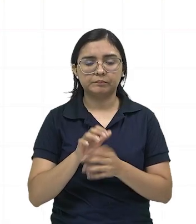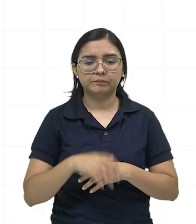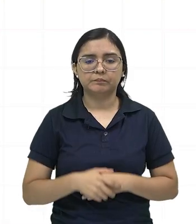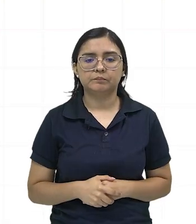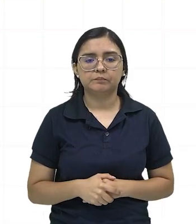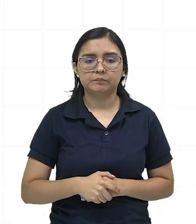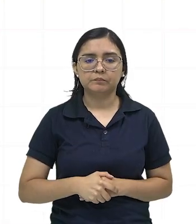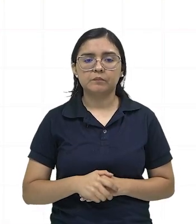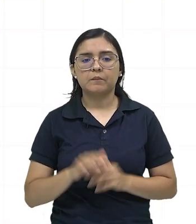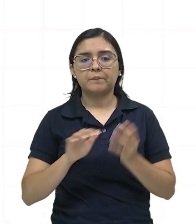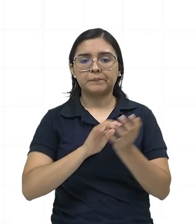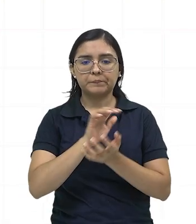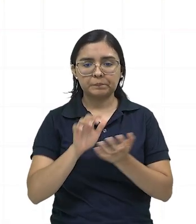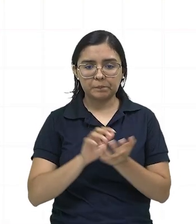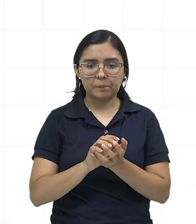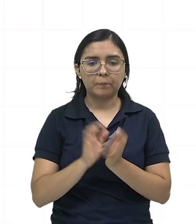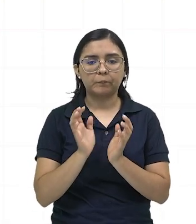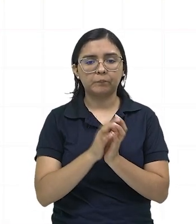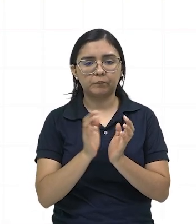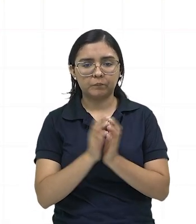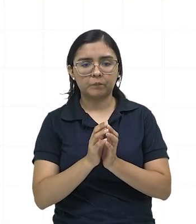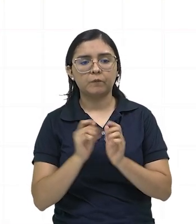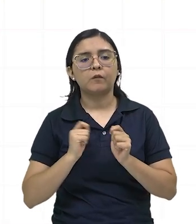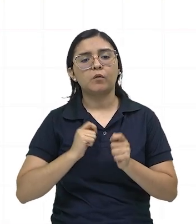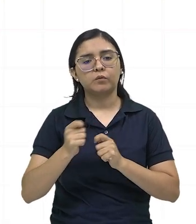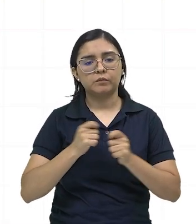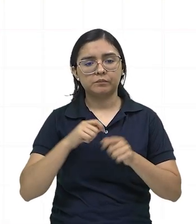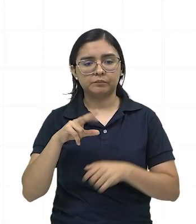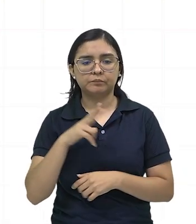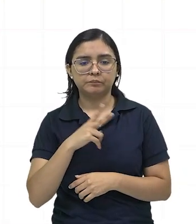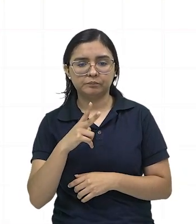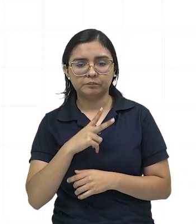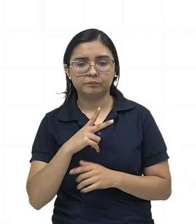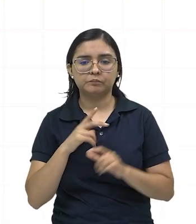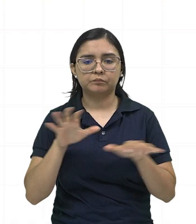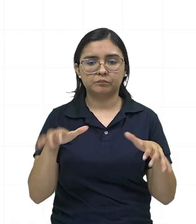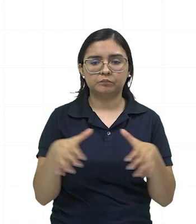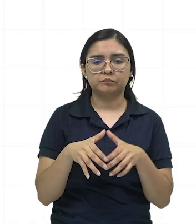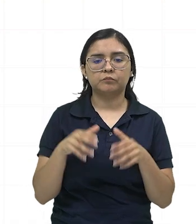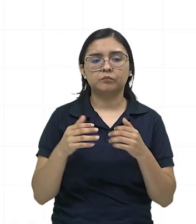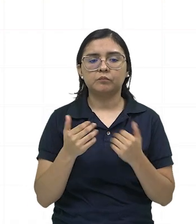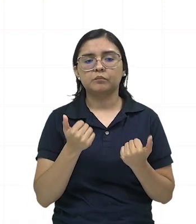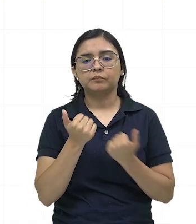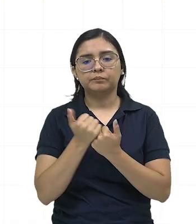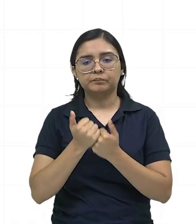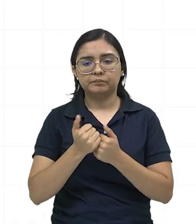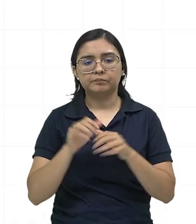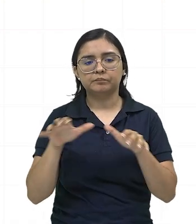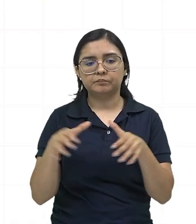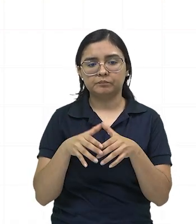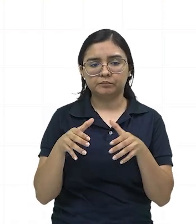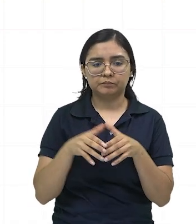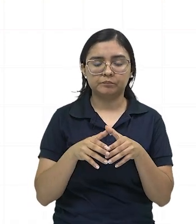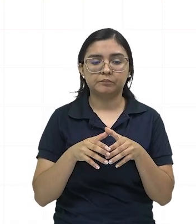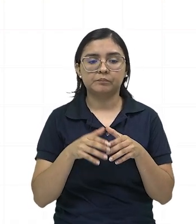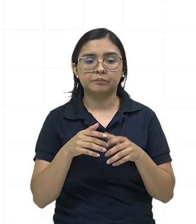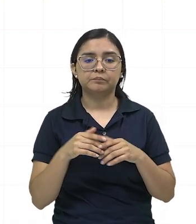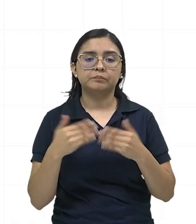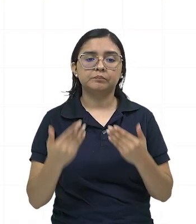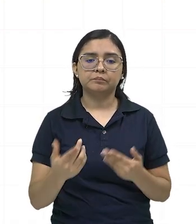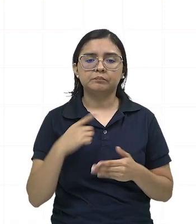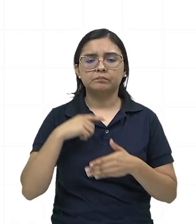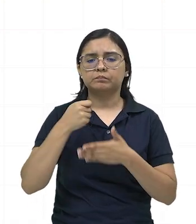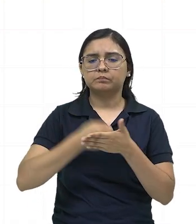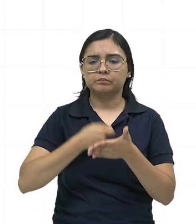duramente reprimida pelas forças portuguesas com o apoio de tropas britânicas. Após meses de luta, os revoltosos